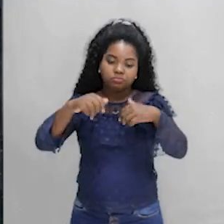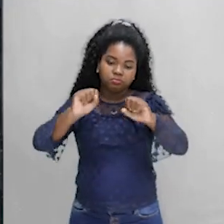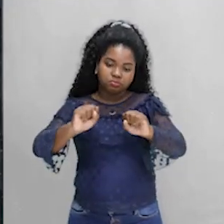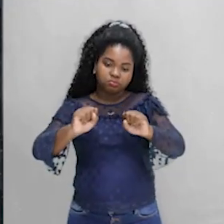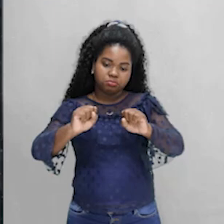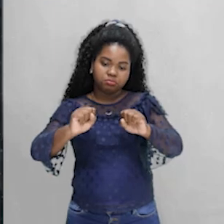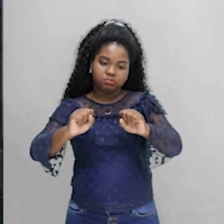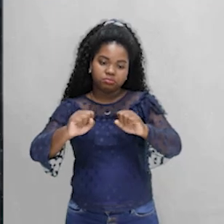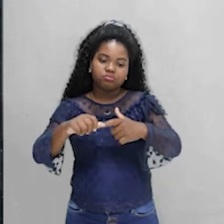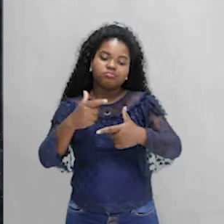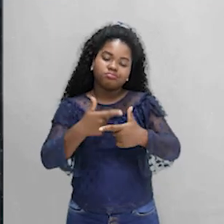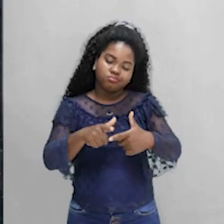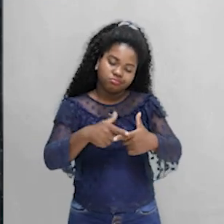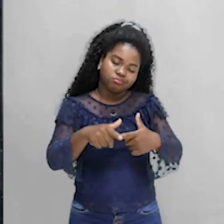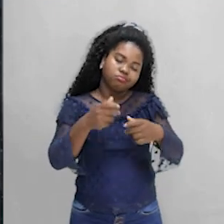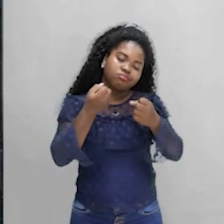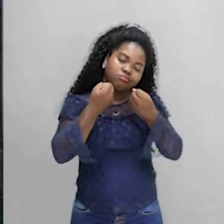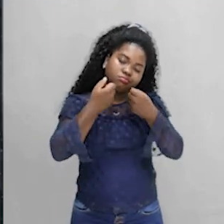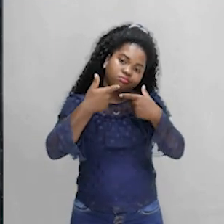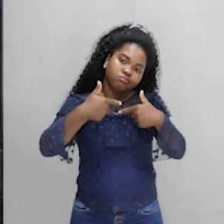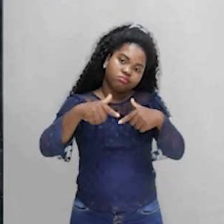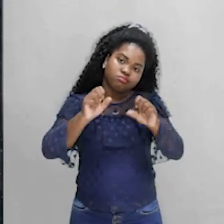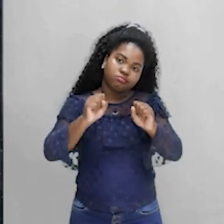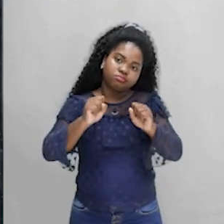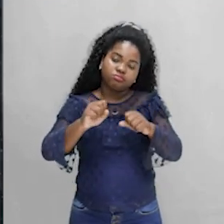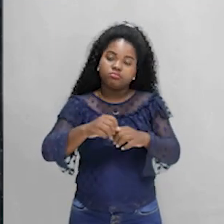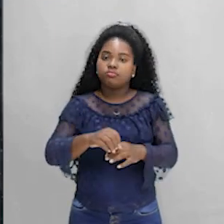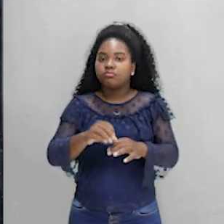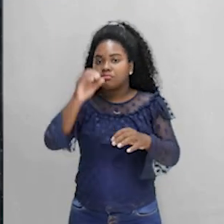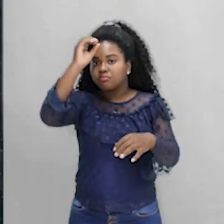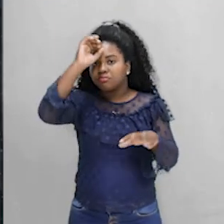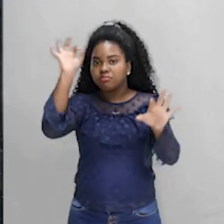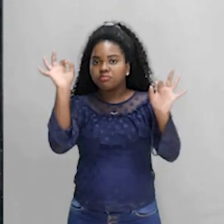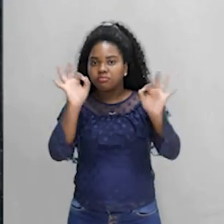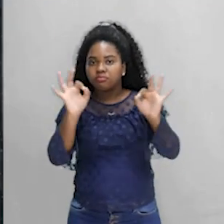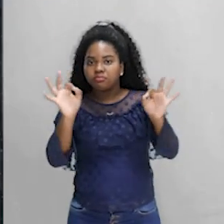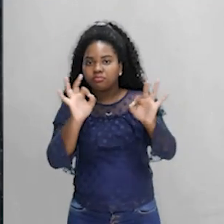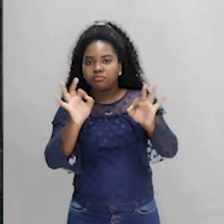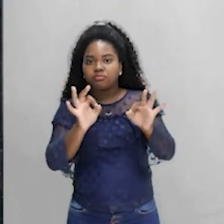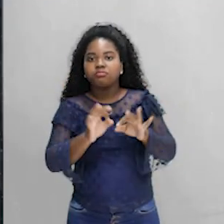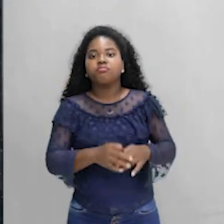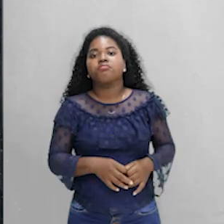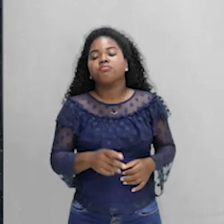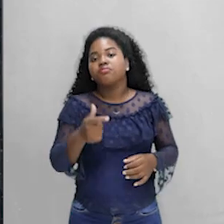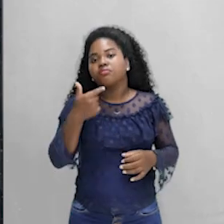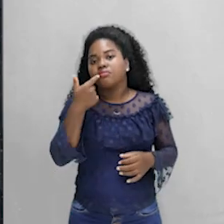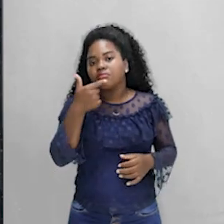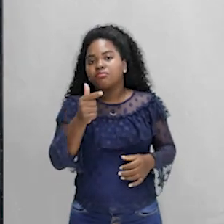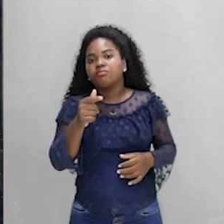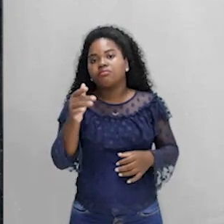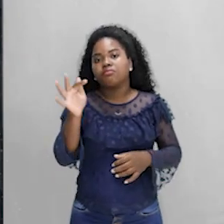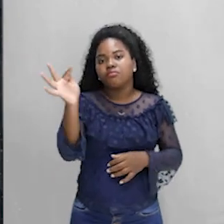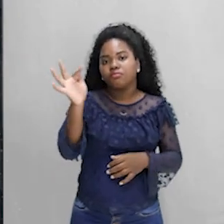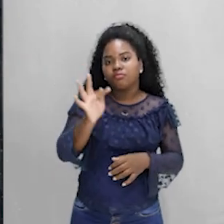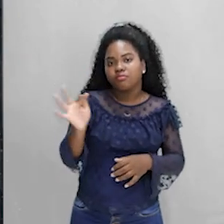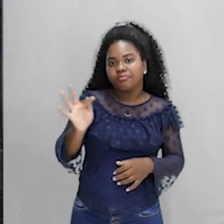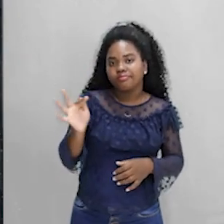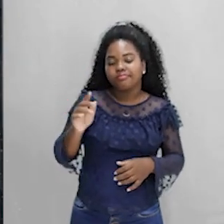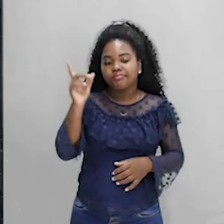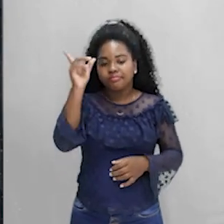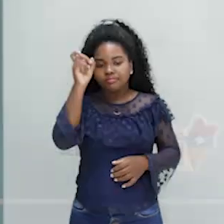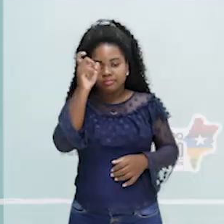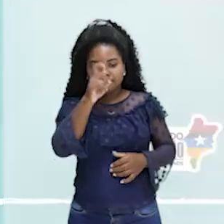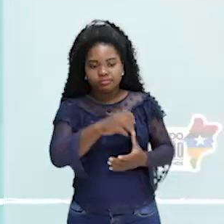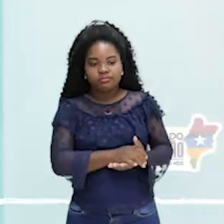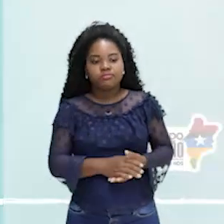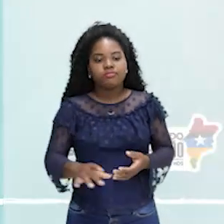linguística? Eles estão com problemas de linguística, ou seja, eles não sabem falar o francês, estão tendo dificuldade, por isso o